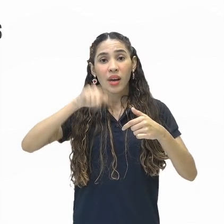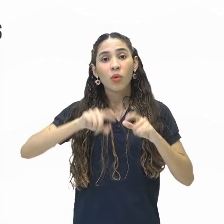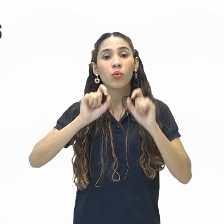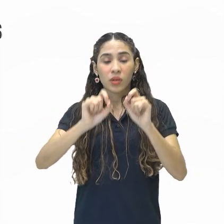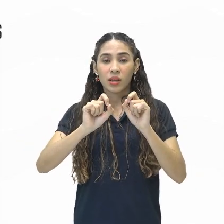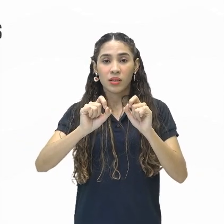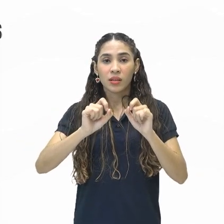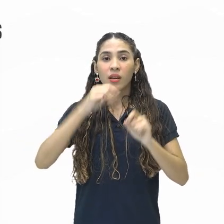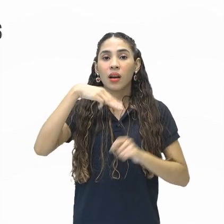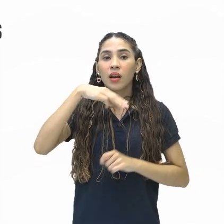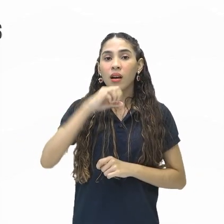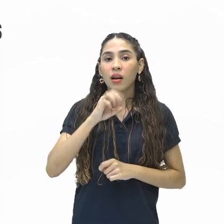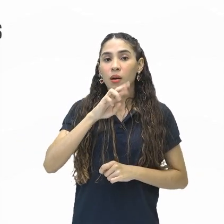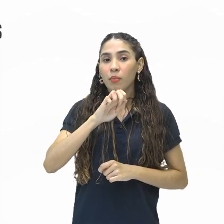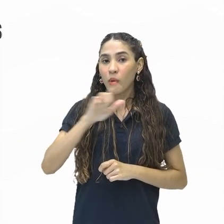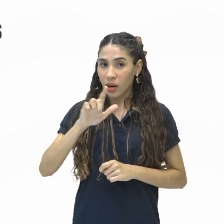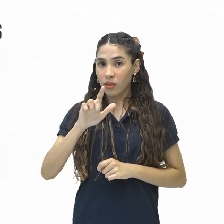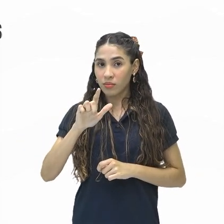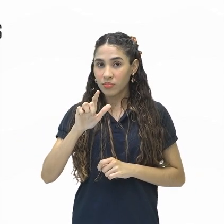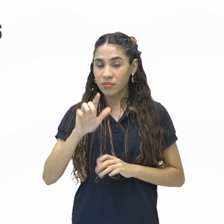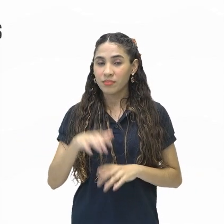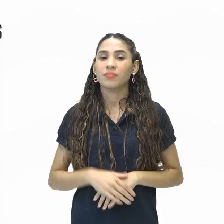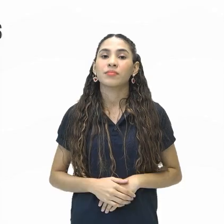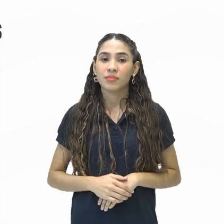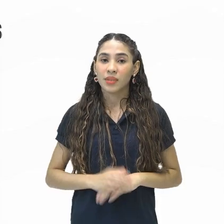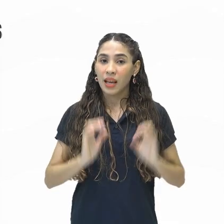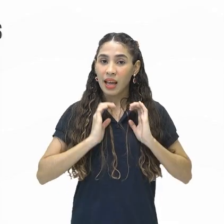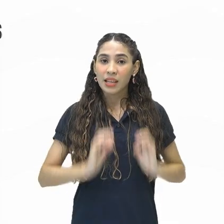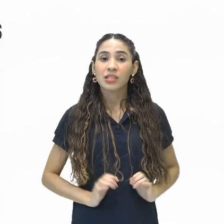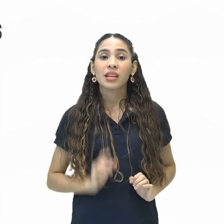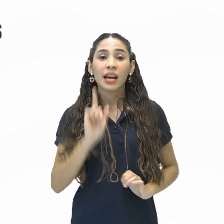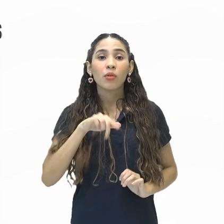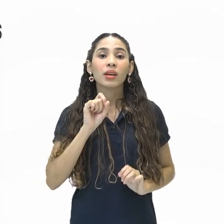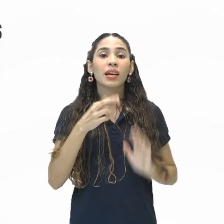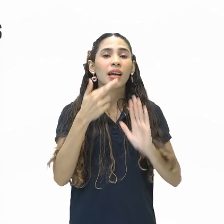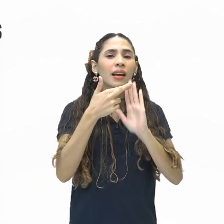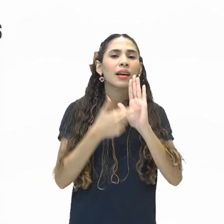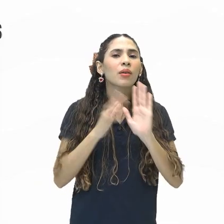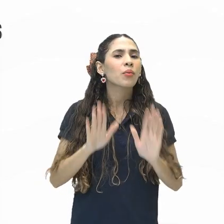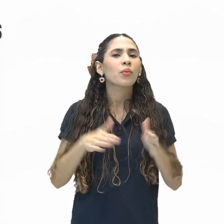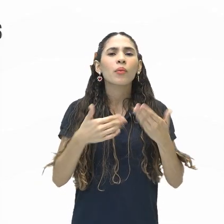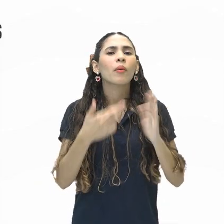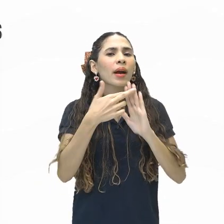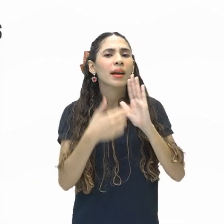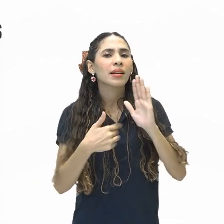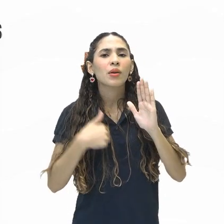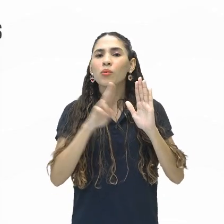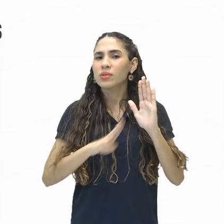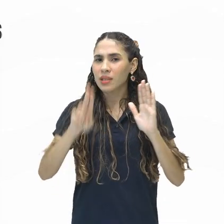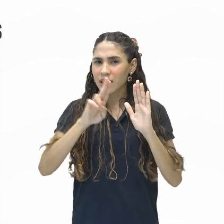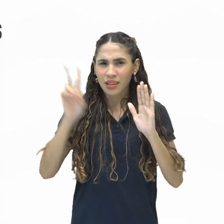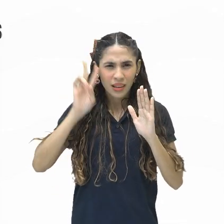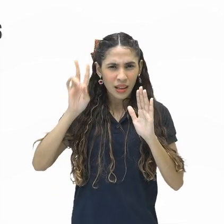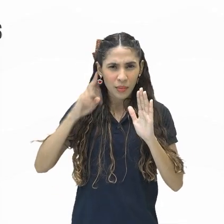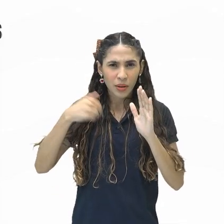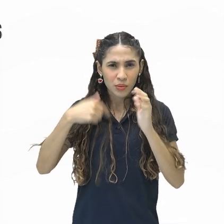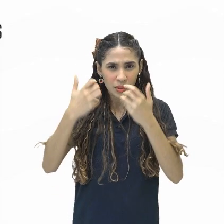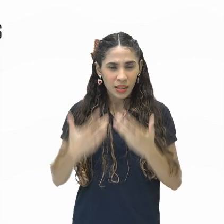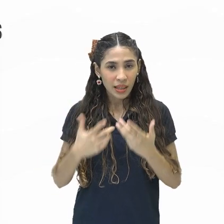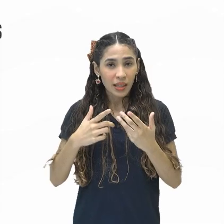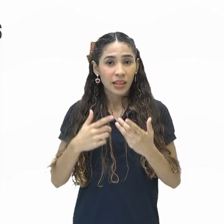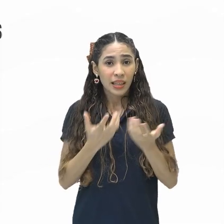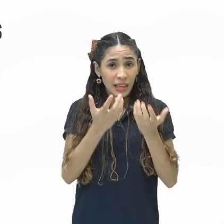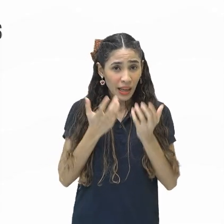de quê? De moral, né? Quando eu falo de ética, eu estou falando dos princípios. Quais são os princípios que eu usei? Lembra lá atrás, quando eu falei quero,